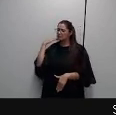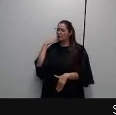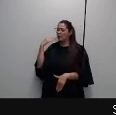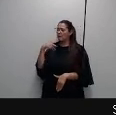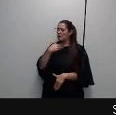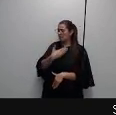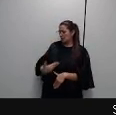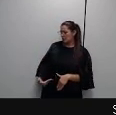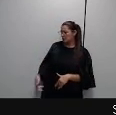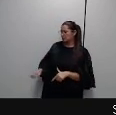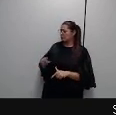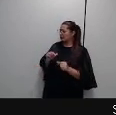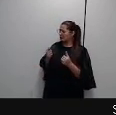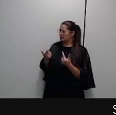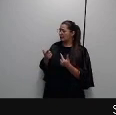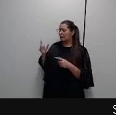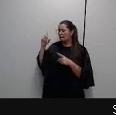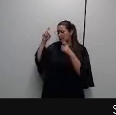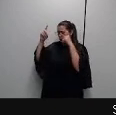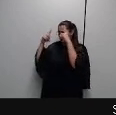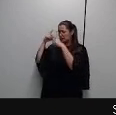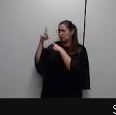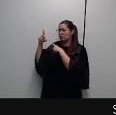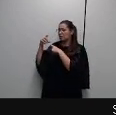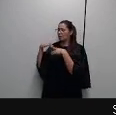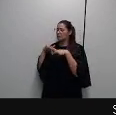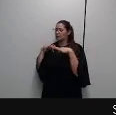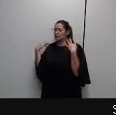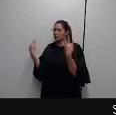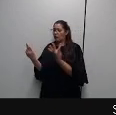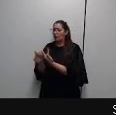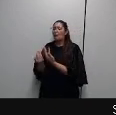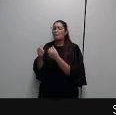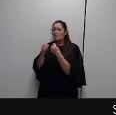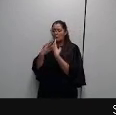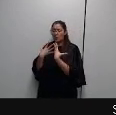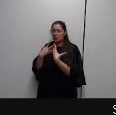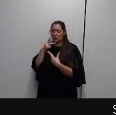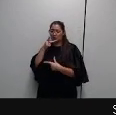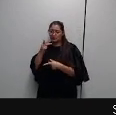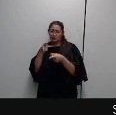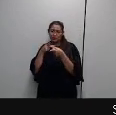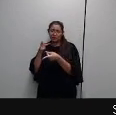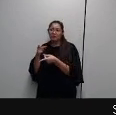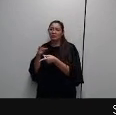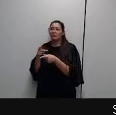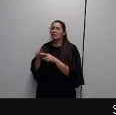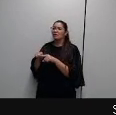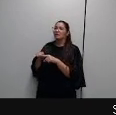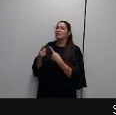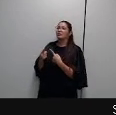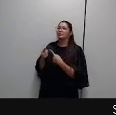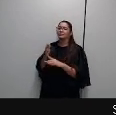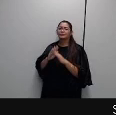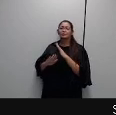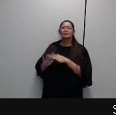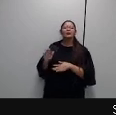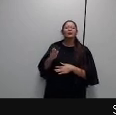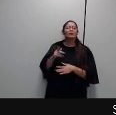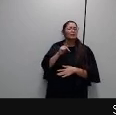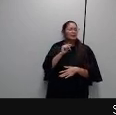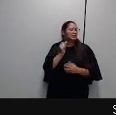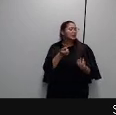é isso me a minha preocupação aqui são muitas vezes aí não depois de Então eu não sei se você gosta de acordo